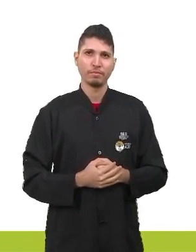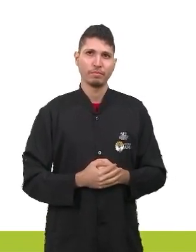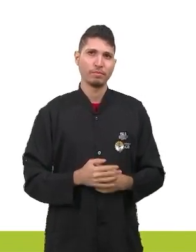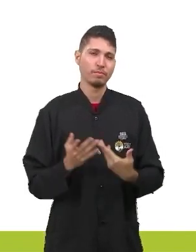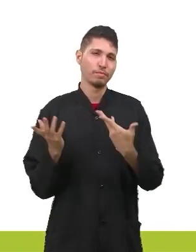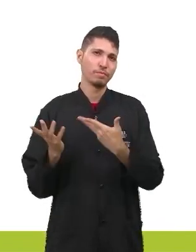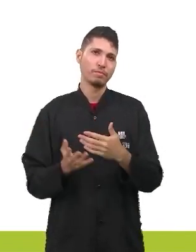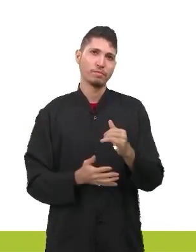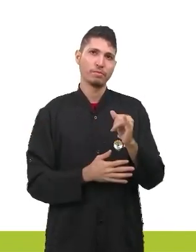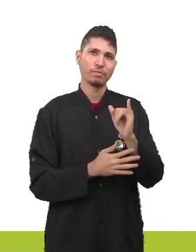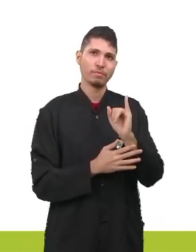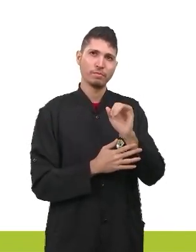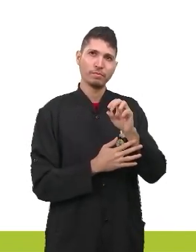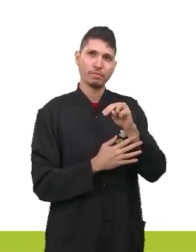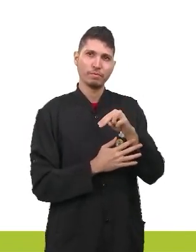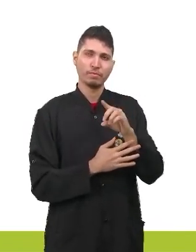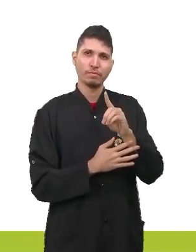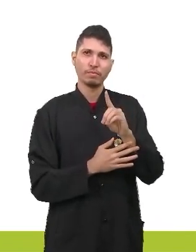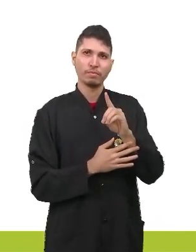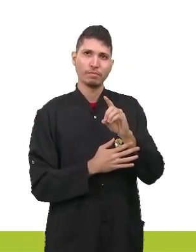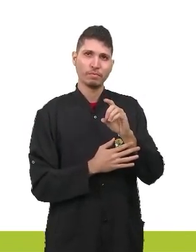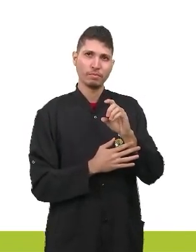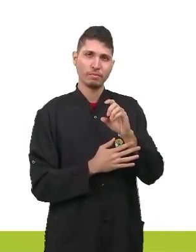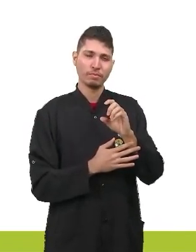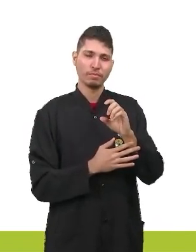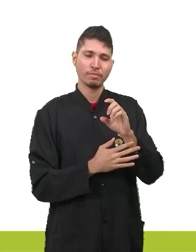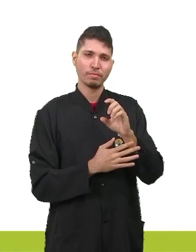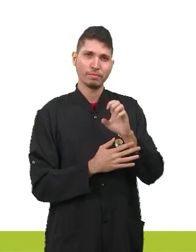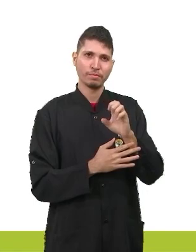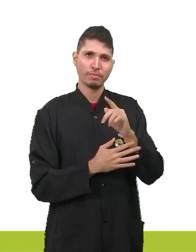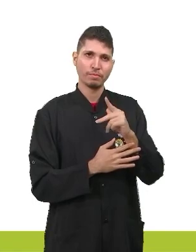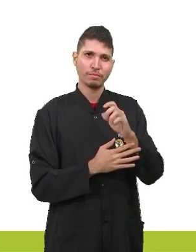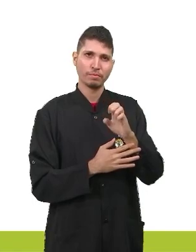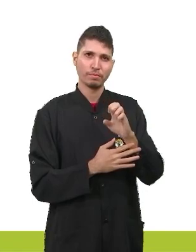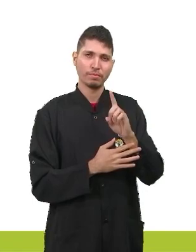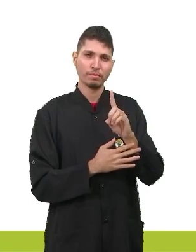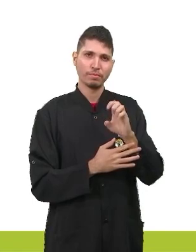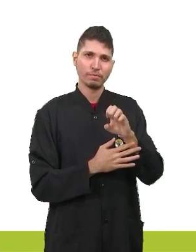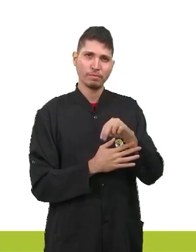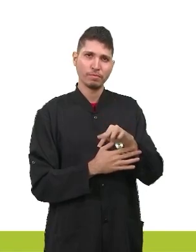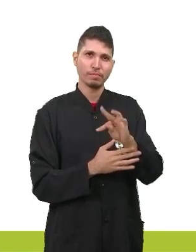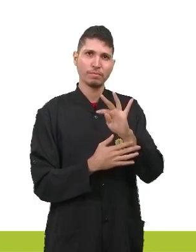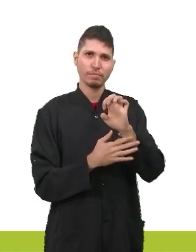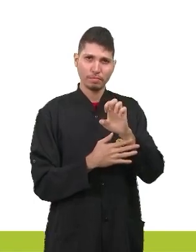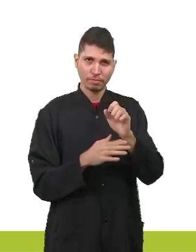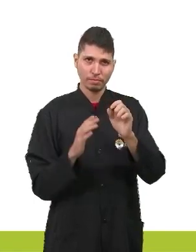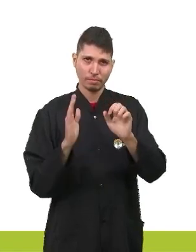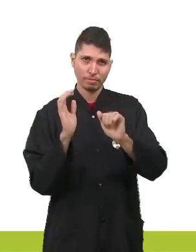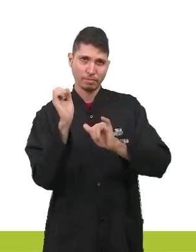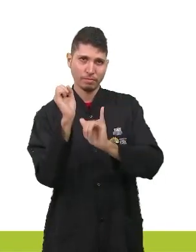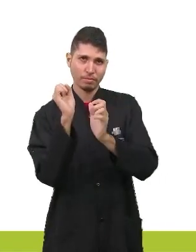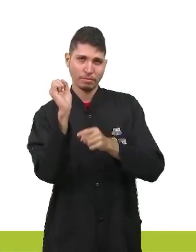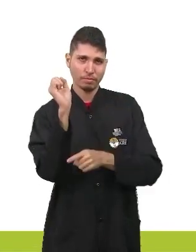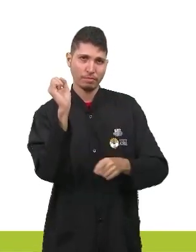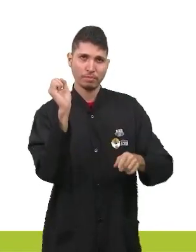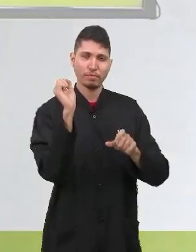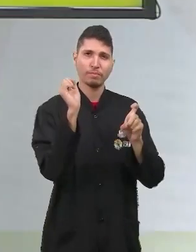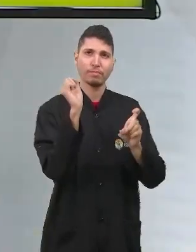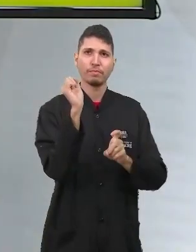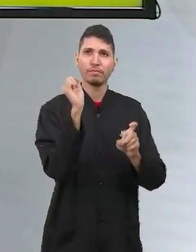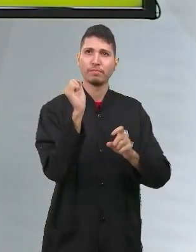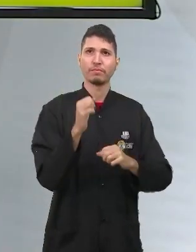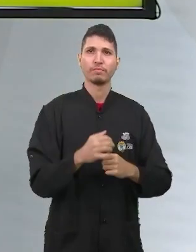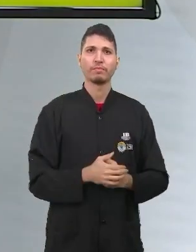que é o termo independente de uma função polinomial do segundo grau? É importante? Esse cara aqui, como a gente já viu. Quem assistiu à primeira aula